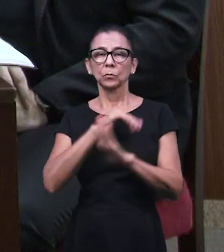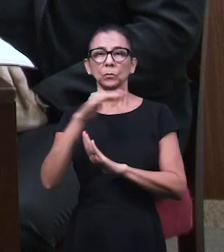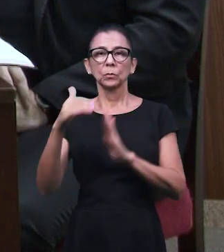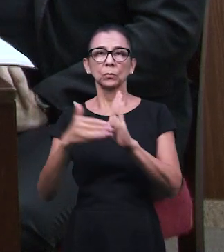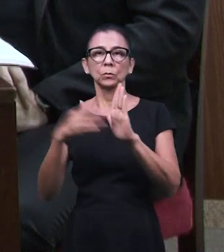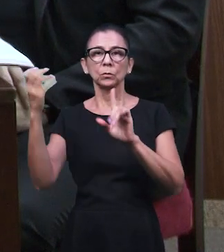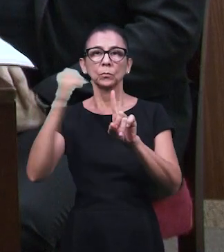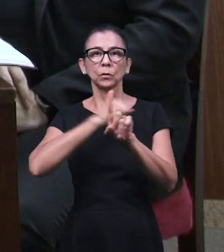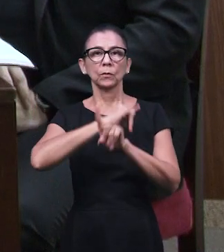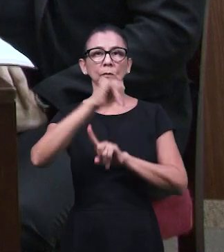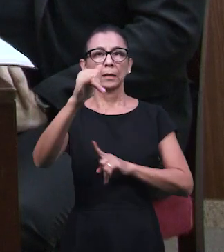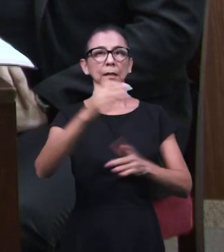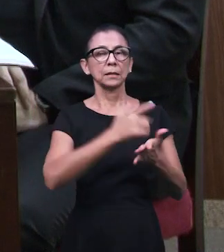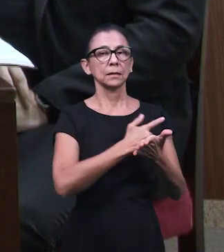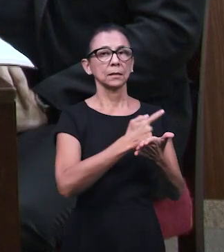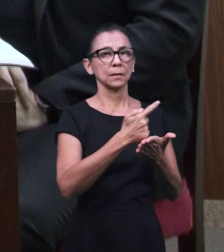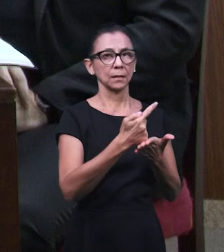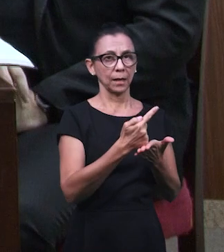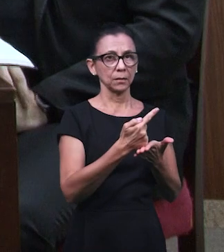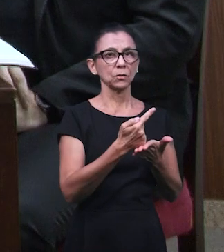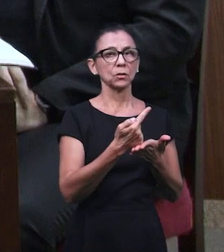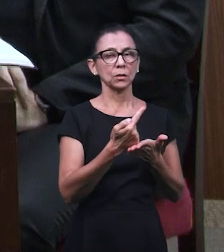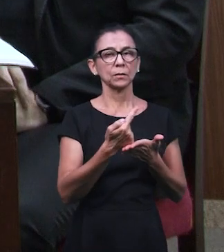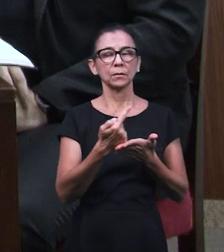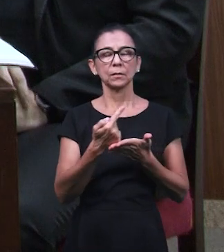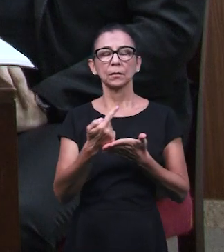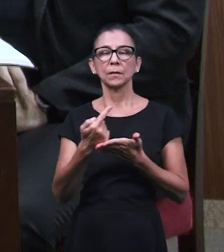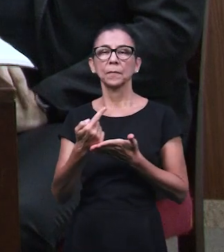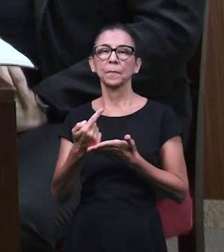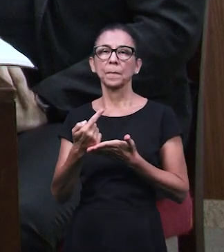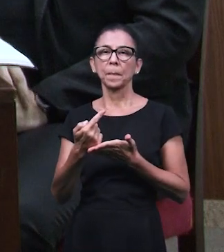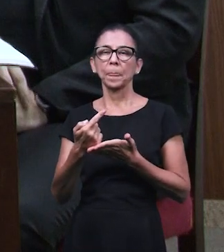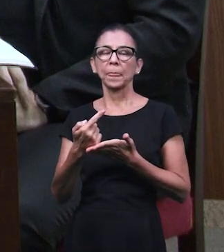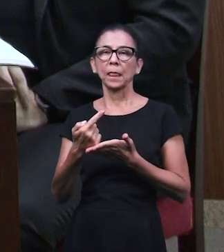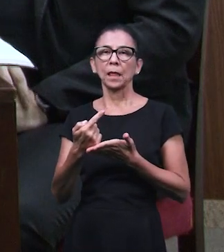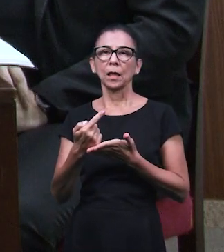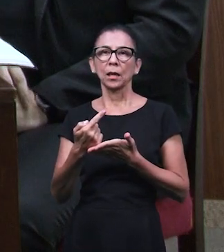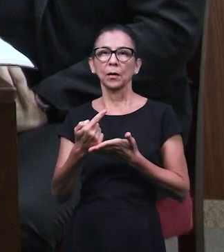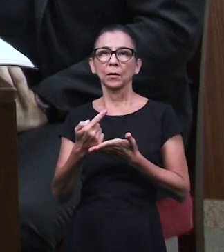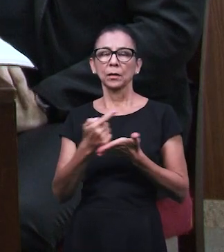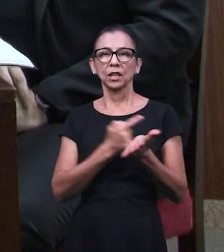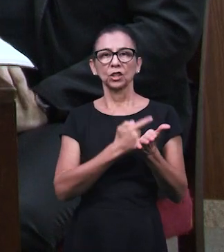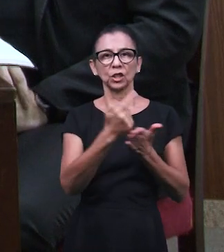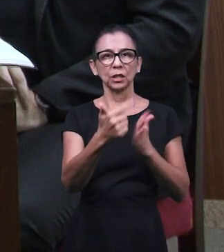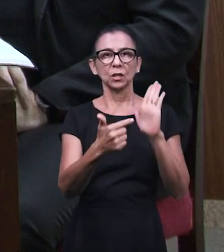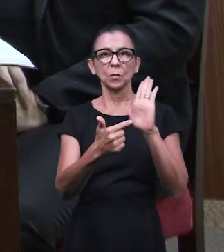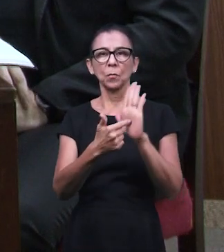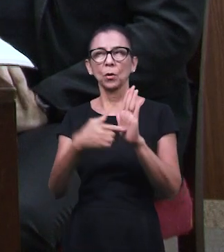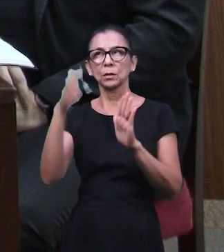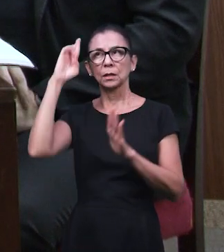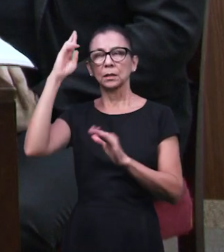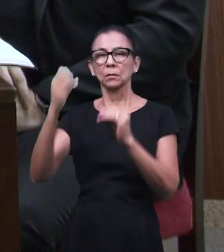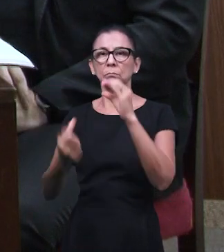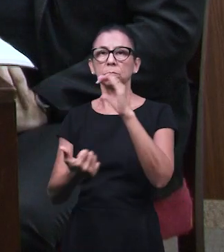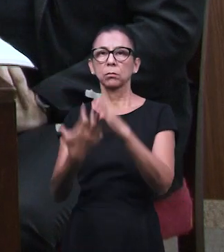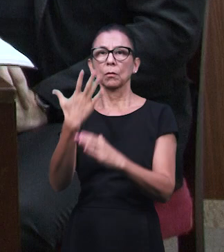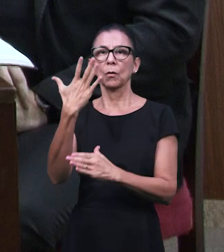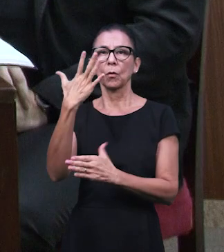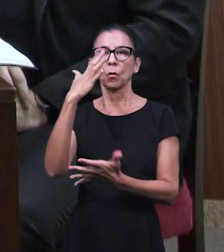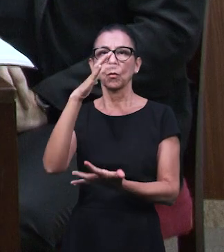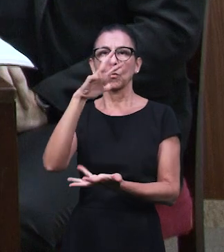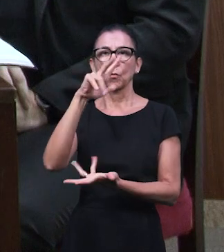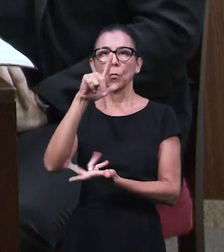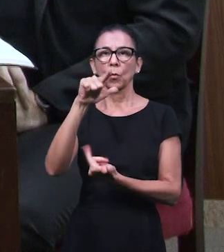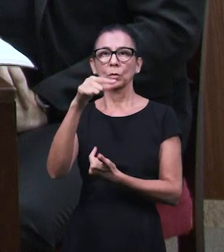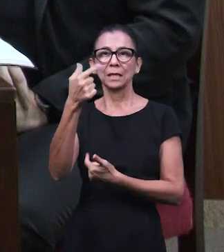né? E não foram só 7 dias para a criação de todas as coisas, mas foi 7 dias de um projeto de redenção que